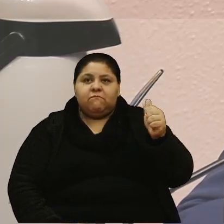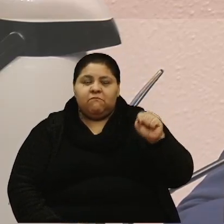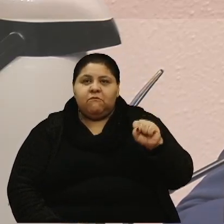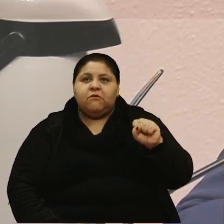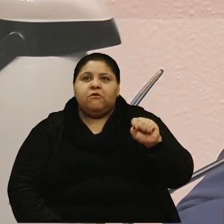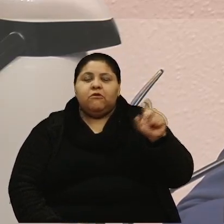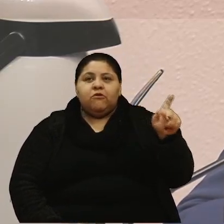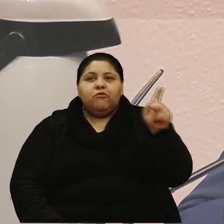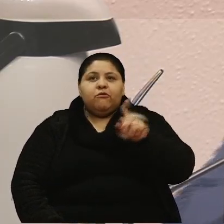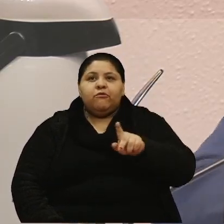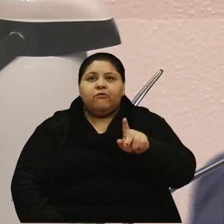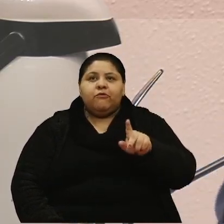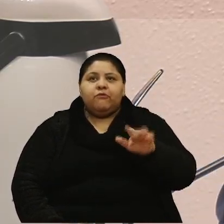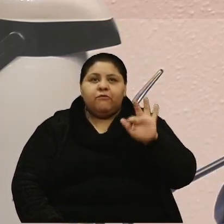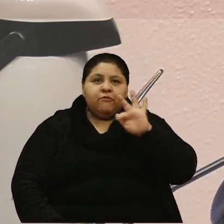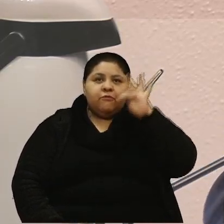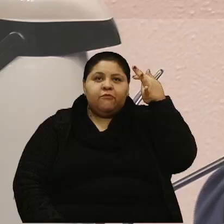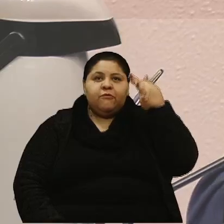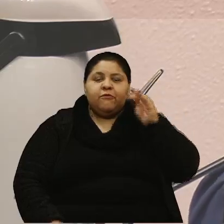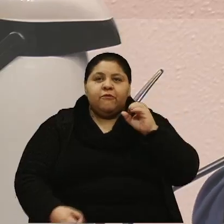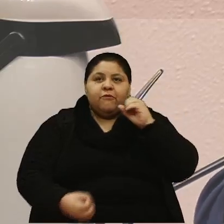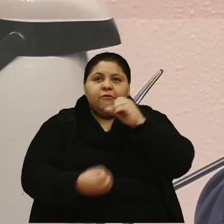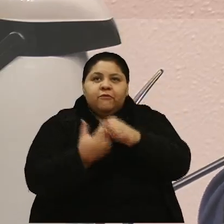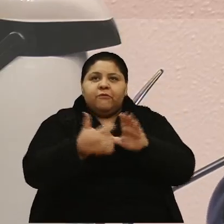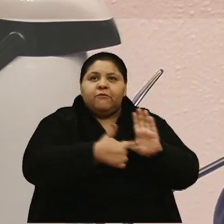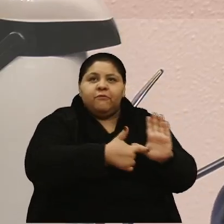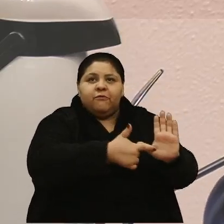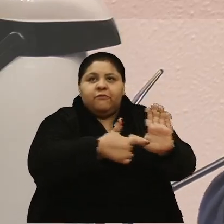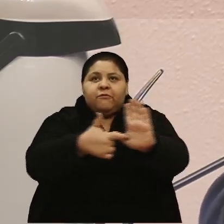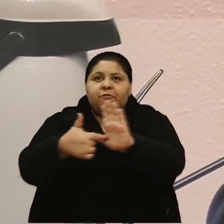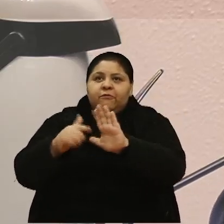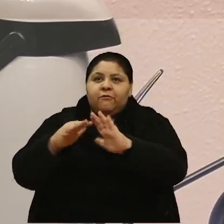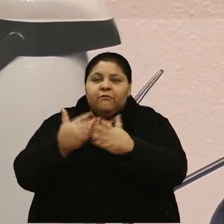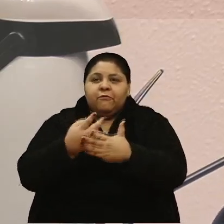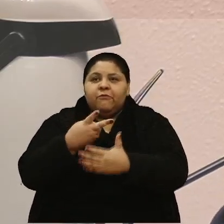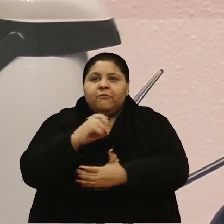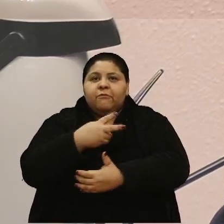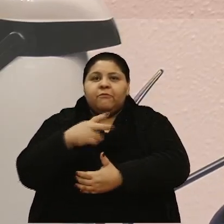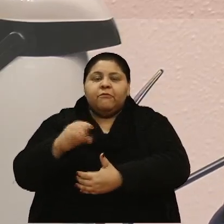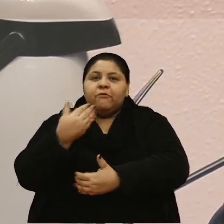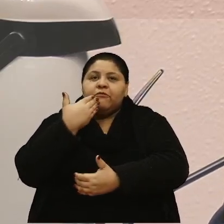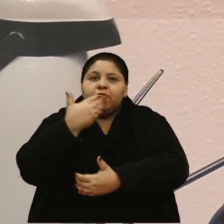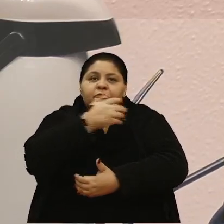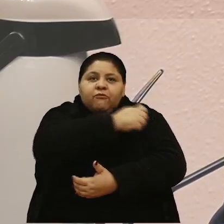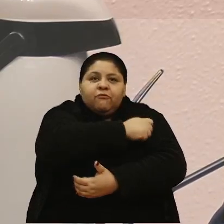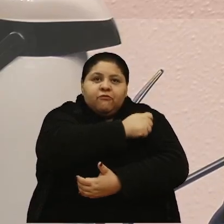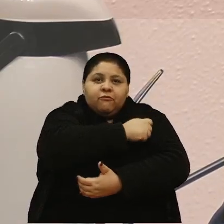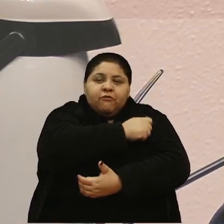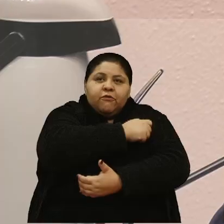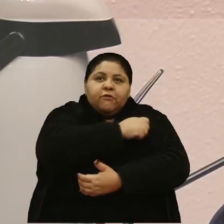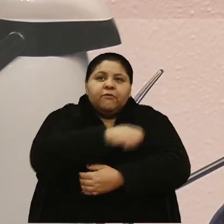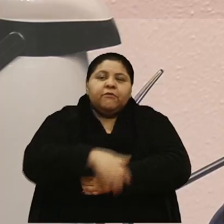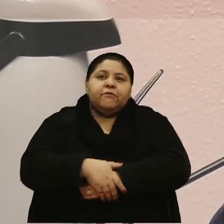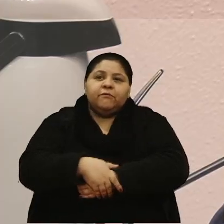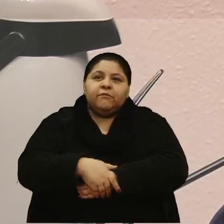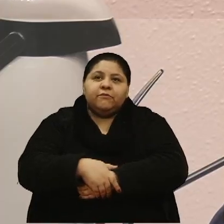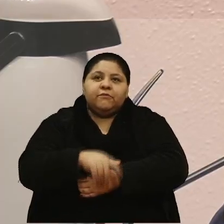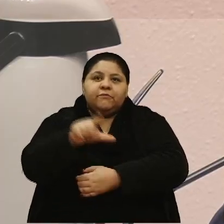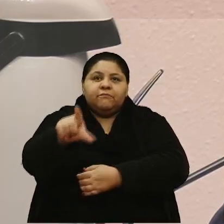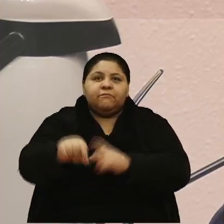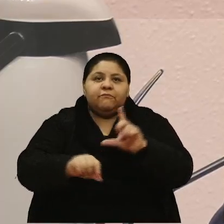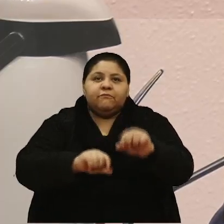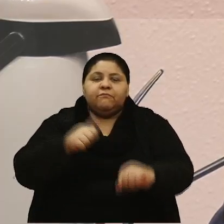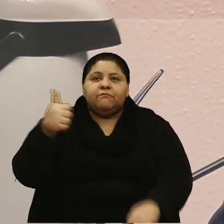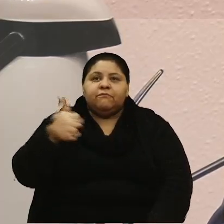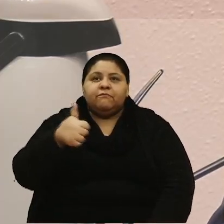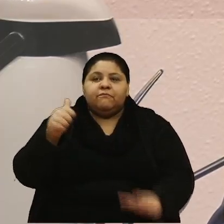Física, mentor da Mostra Científica do ETEX 2025. Eu vou pedindo para os estudantes que foram, então, os selecionados. O